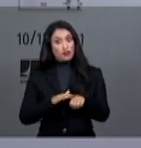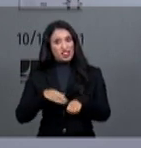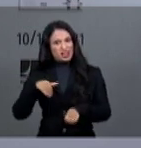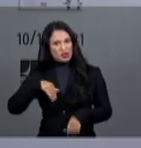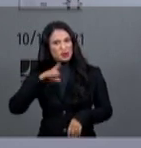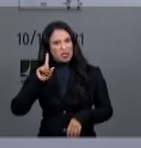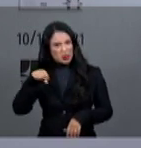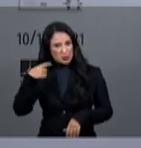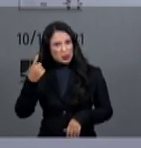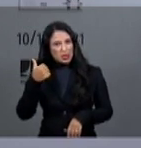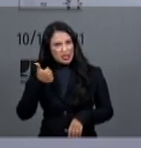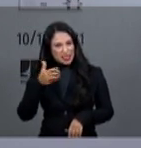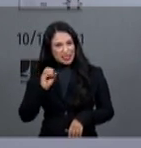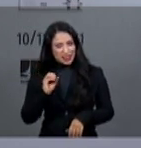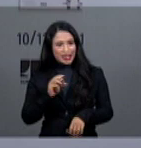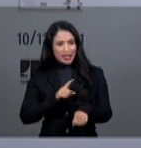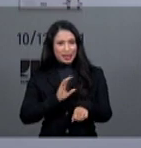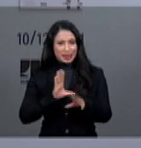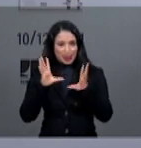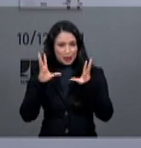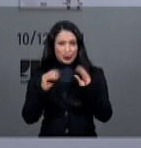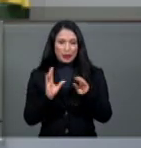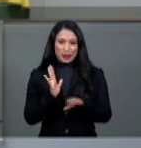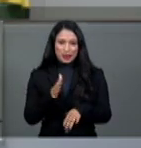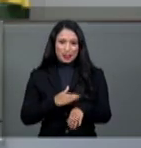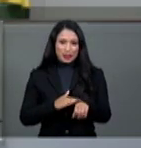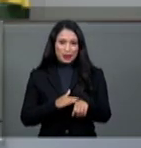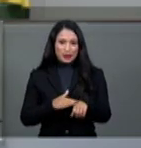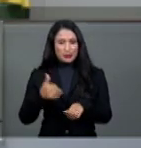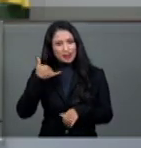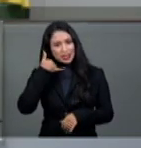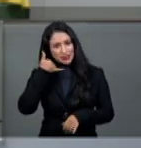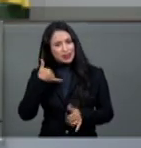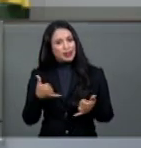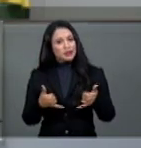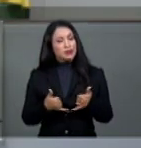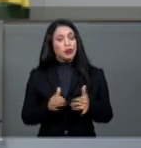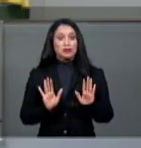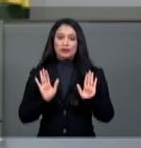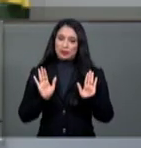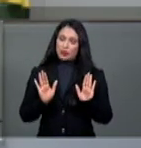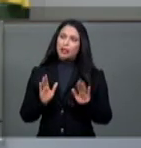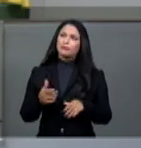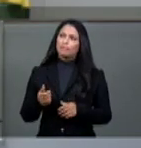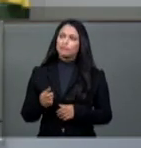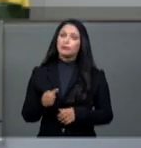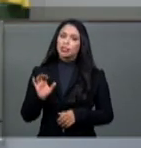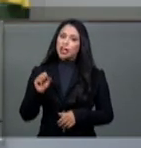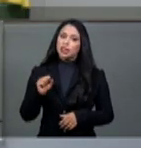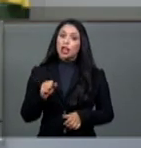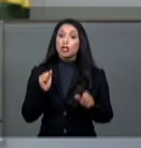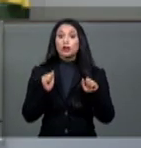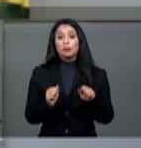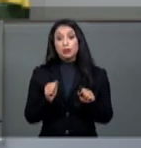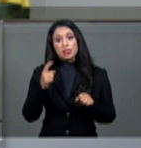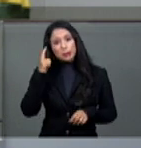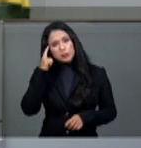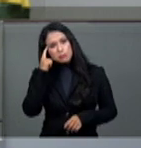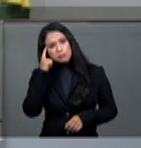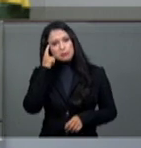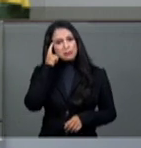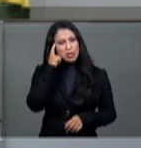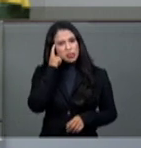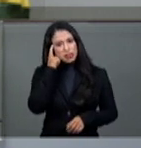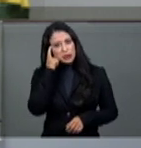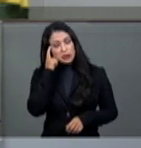das dez da noite né Pois é mas é para isso mesmo para que a gente possa pensar e neste caso é uma